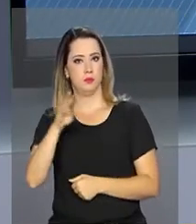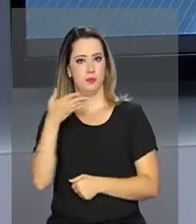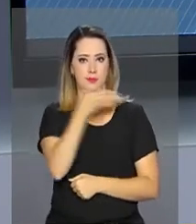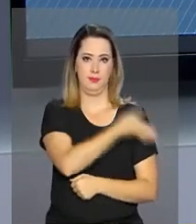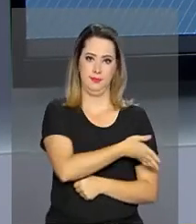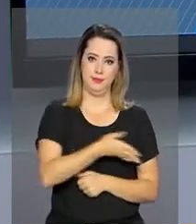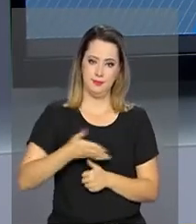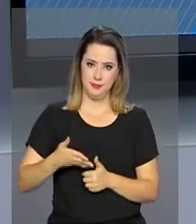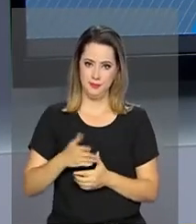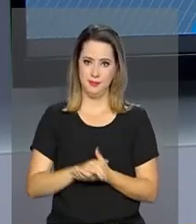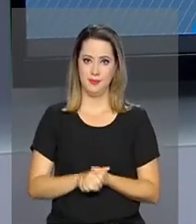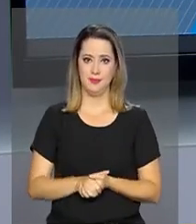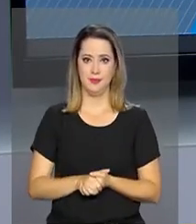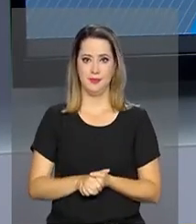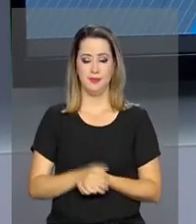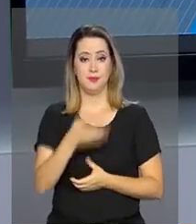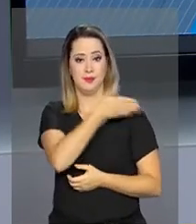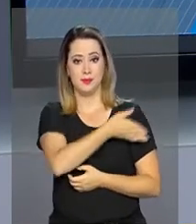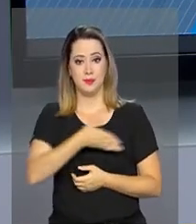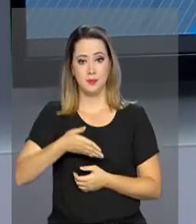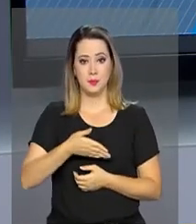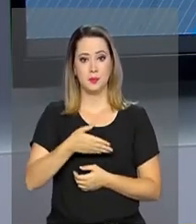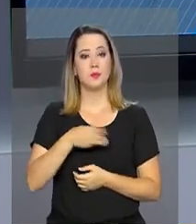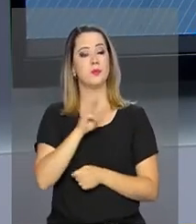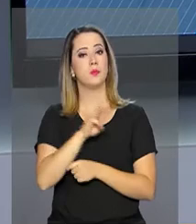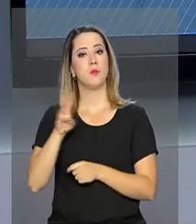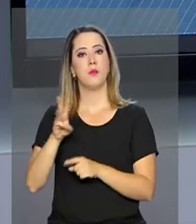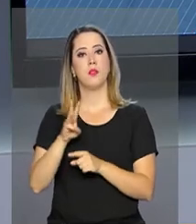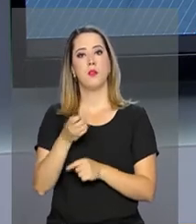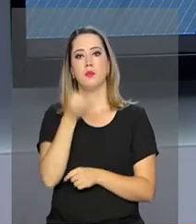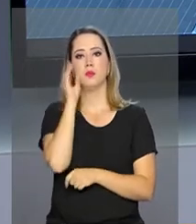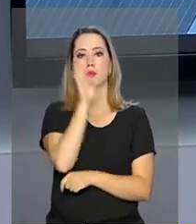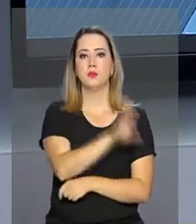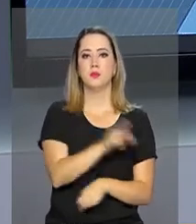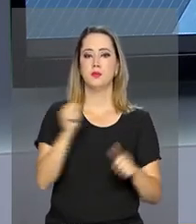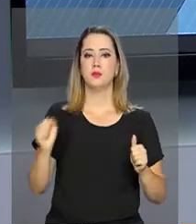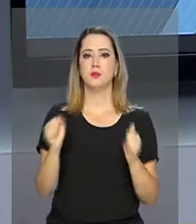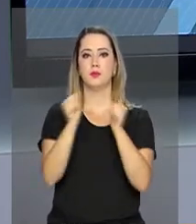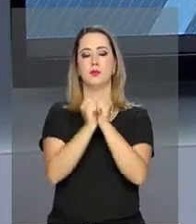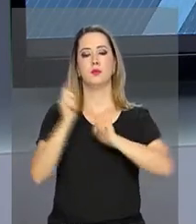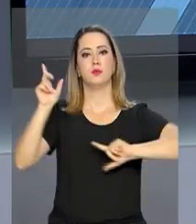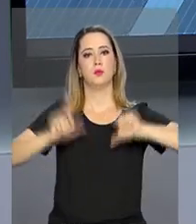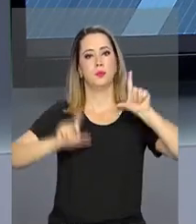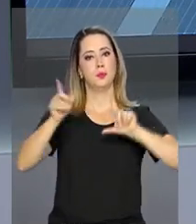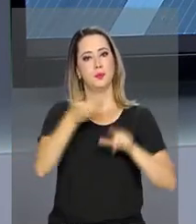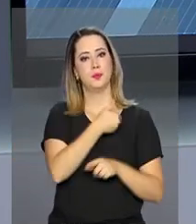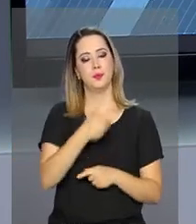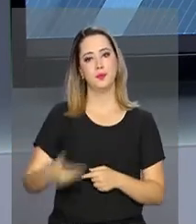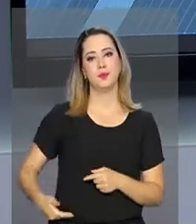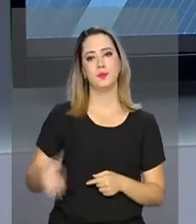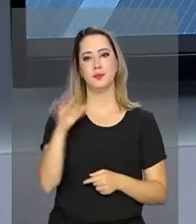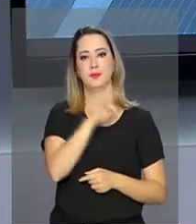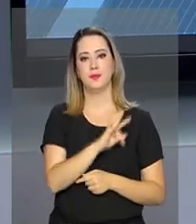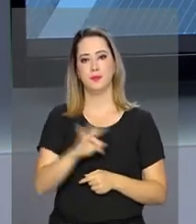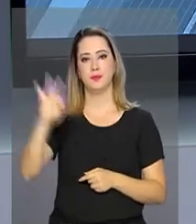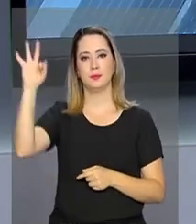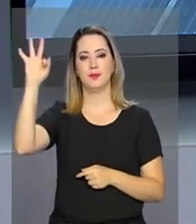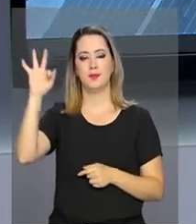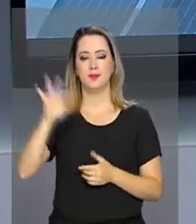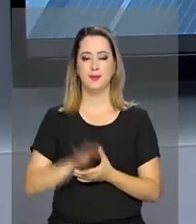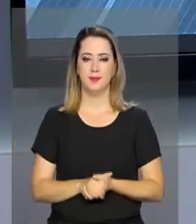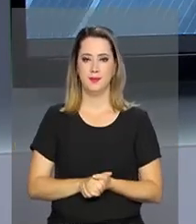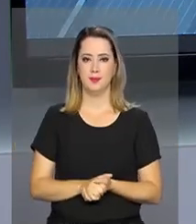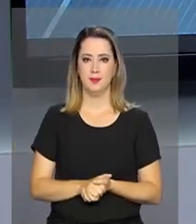em nossa página na página da nbr na internet uma ótima tarde pra você e continue com a gente aqui na nbr a tv